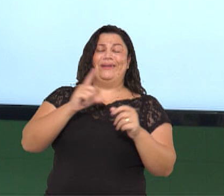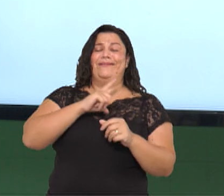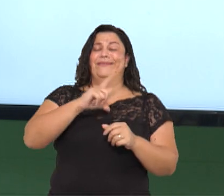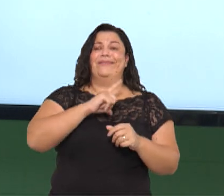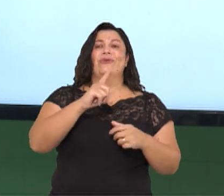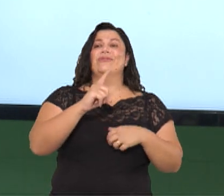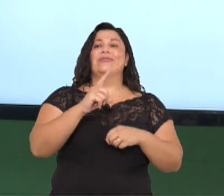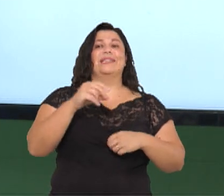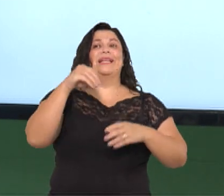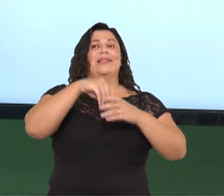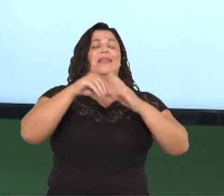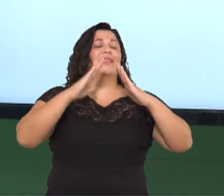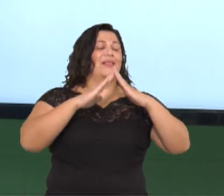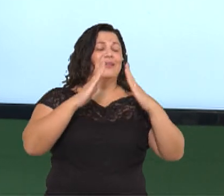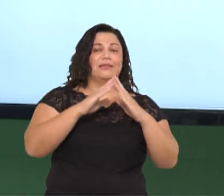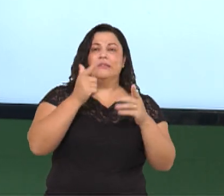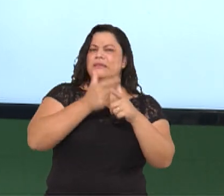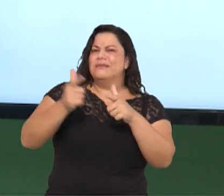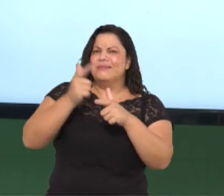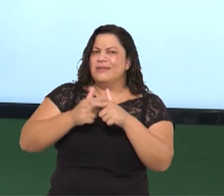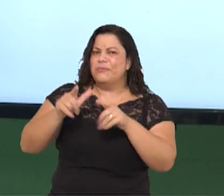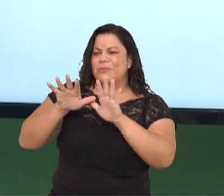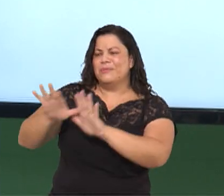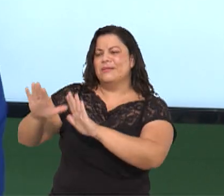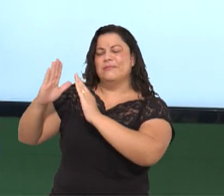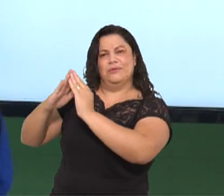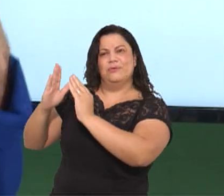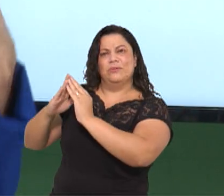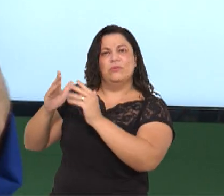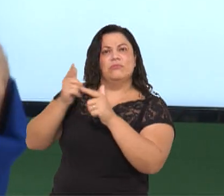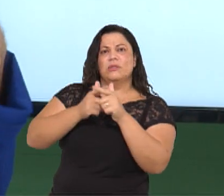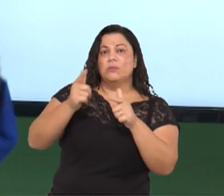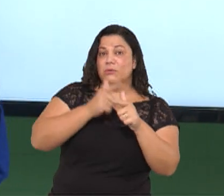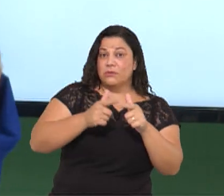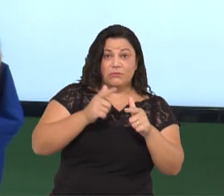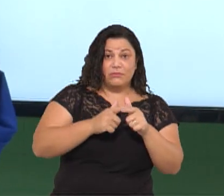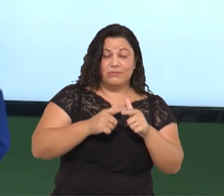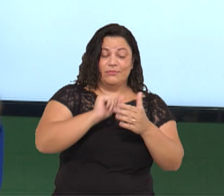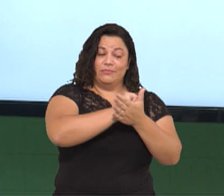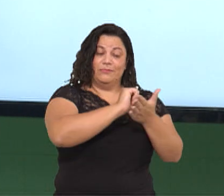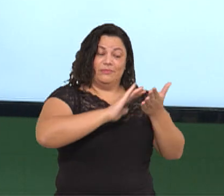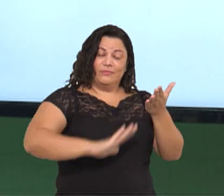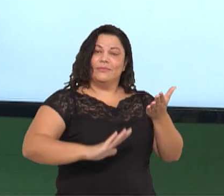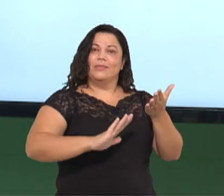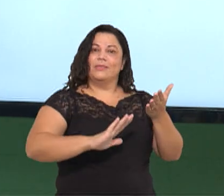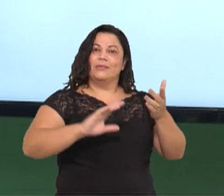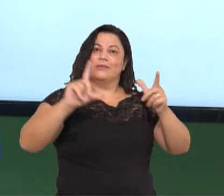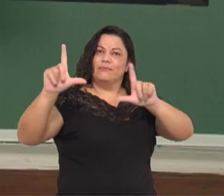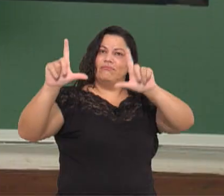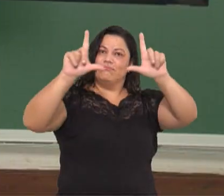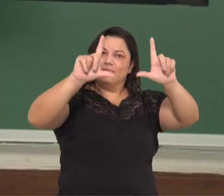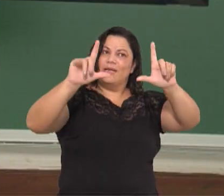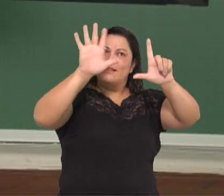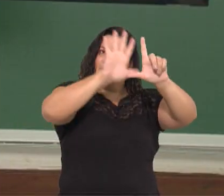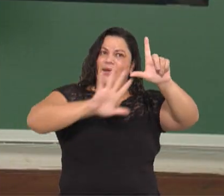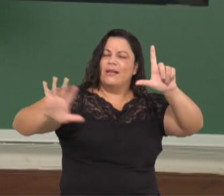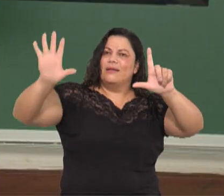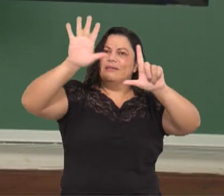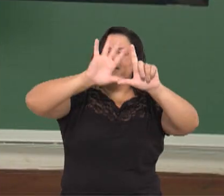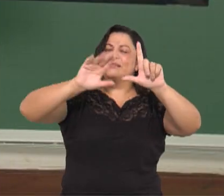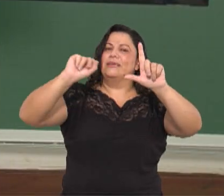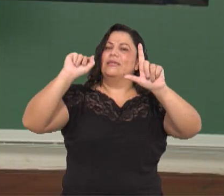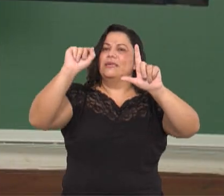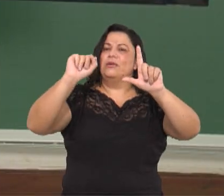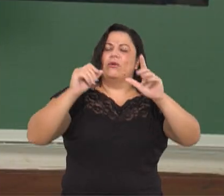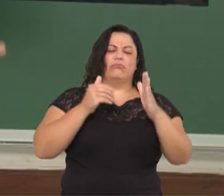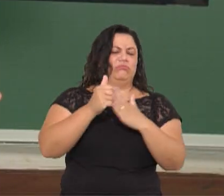não está com ele, não tem problema se ele ficou na escola. Eu sempre trago o exercício para vocês e todos, independente de quem